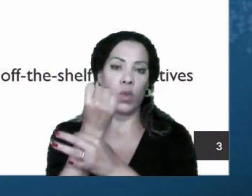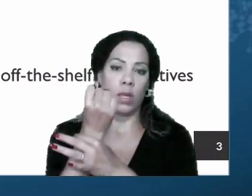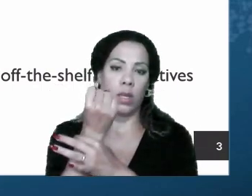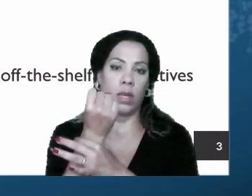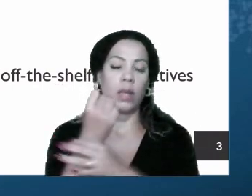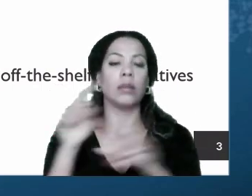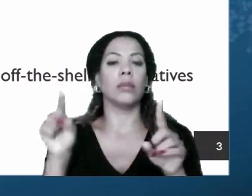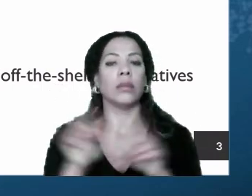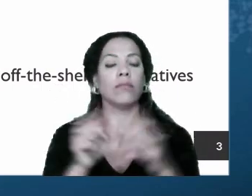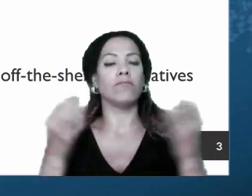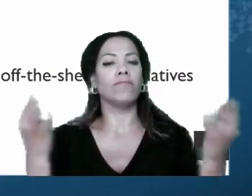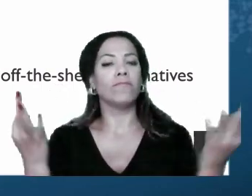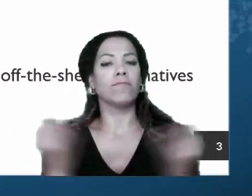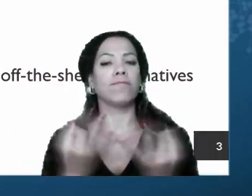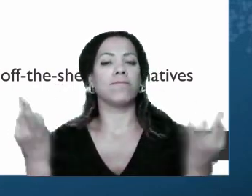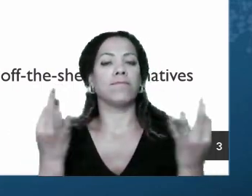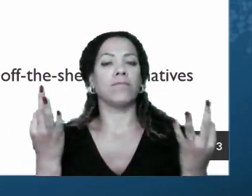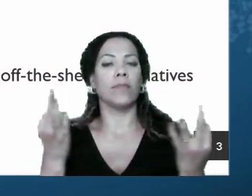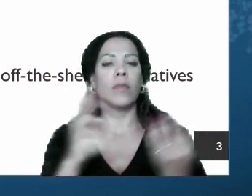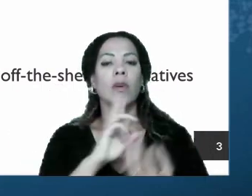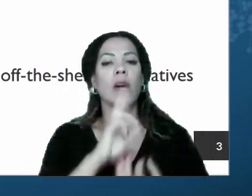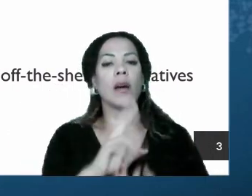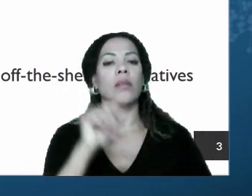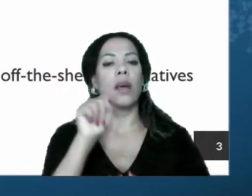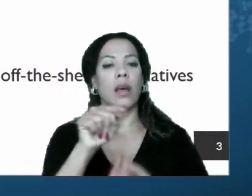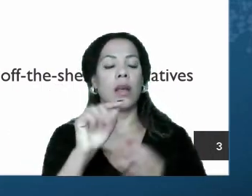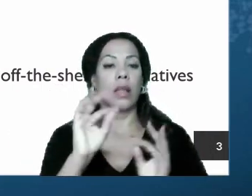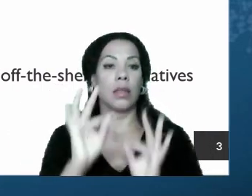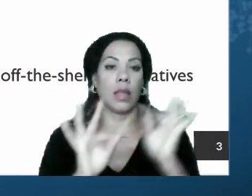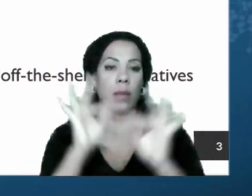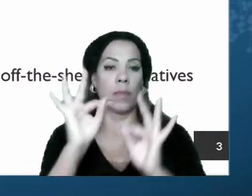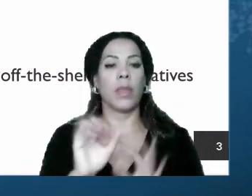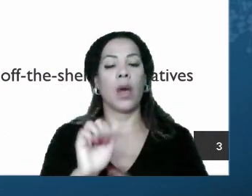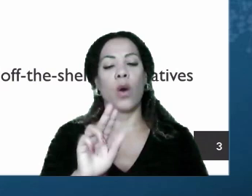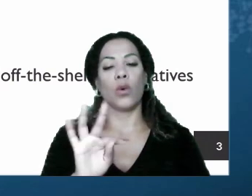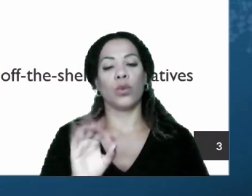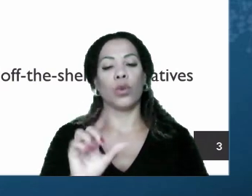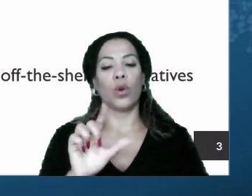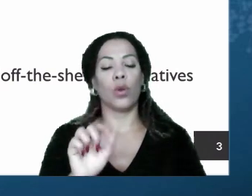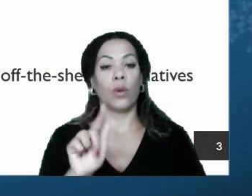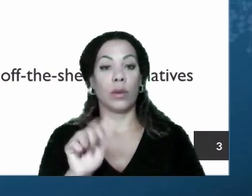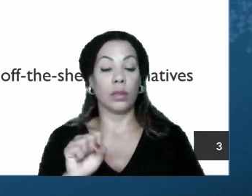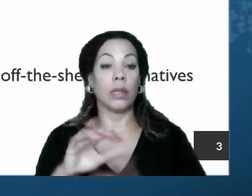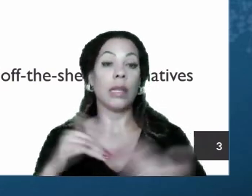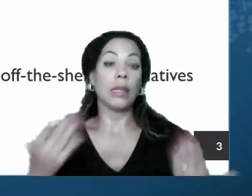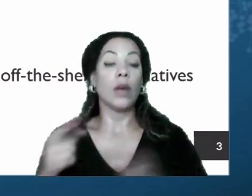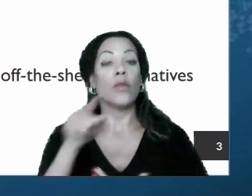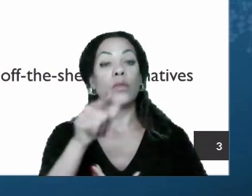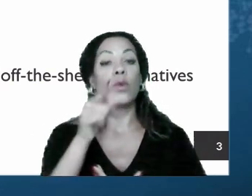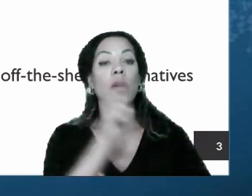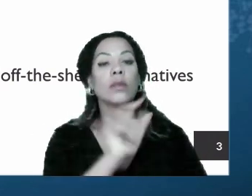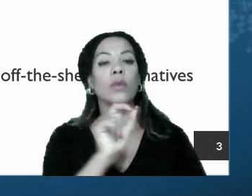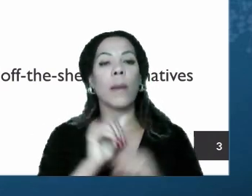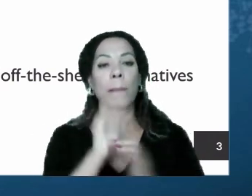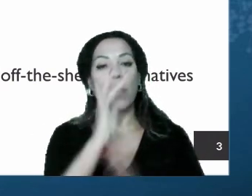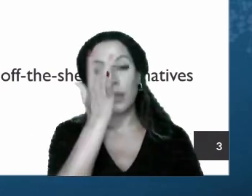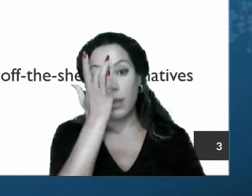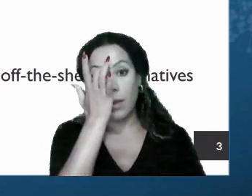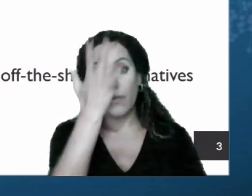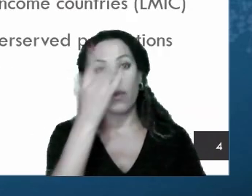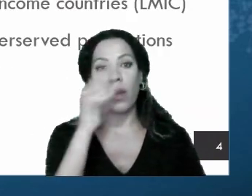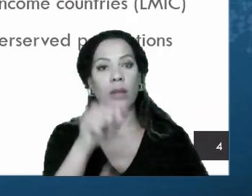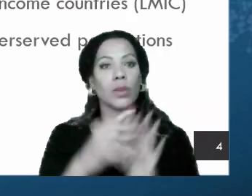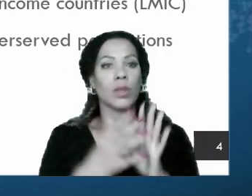a eficiência dessas terapias autólogas. Então, você facilita esse paradigma